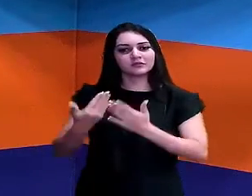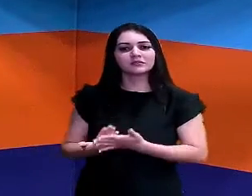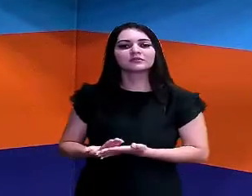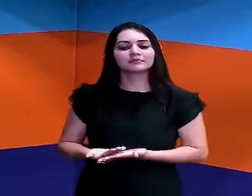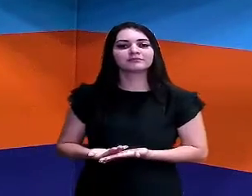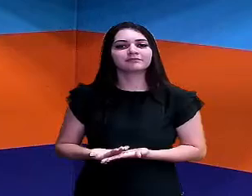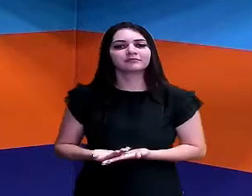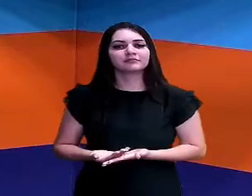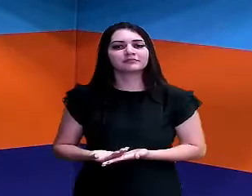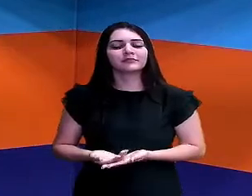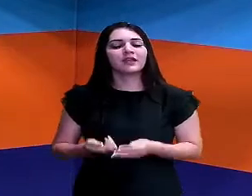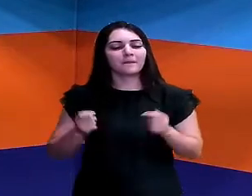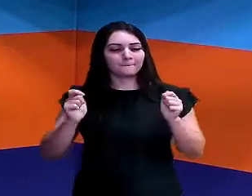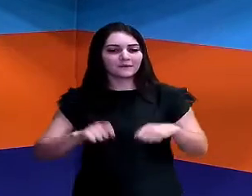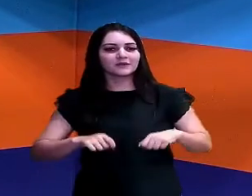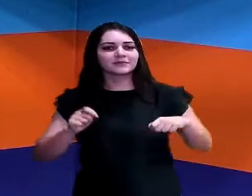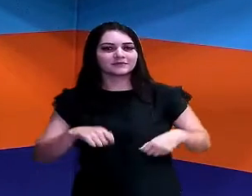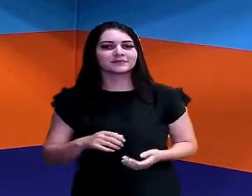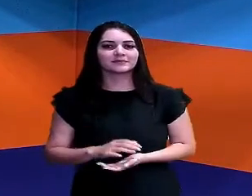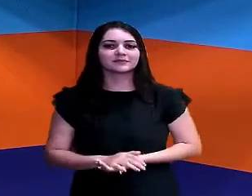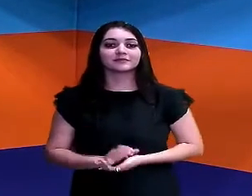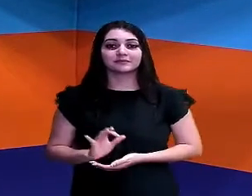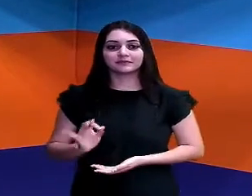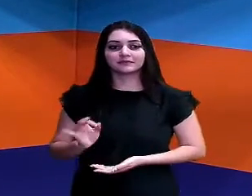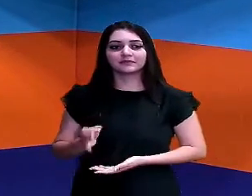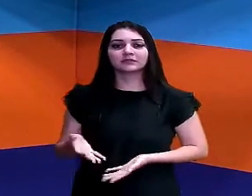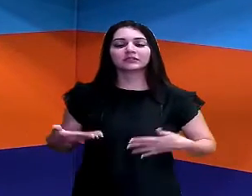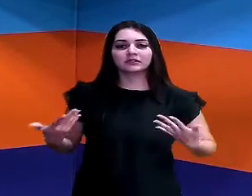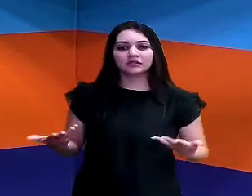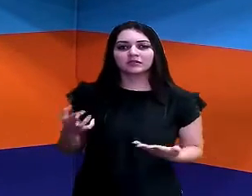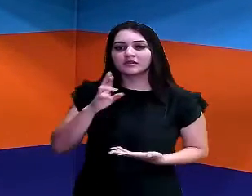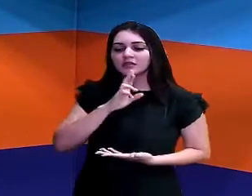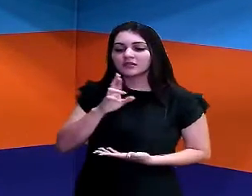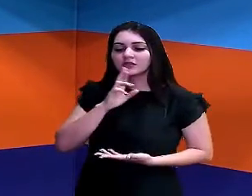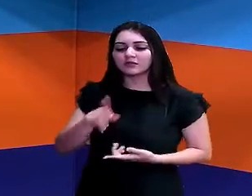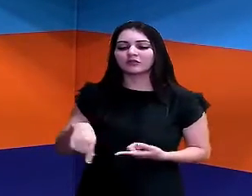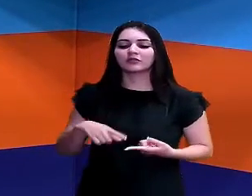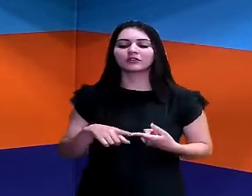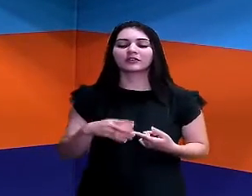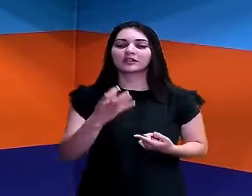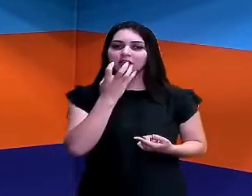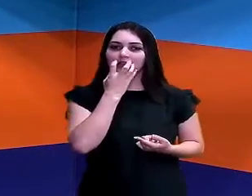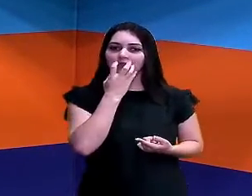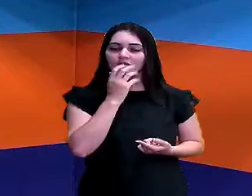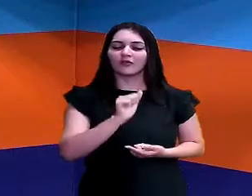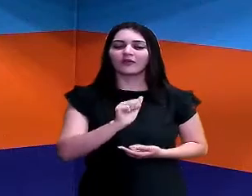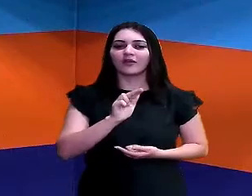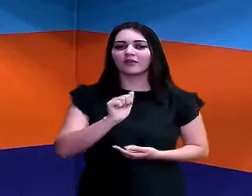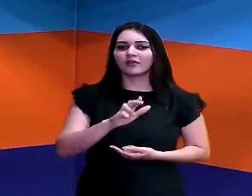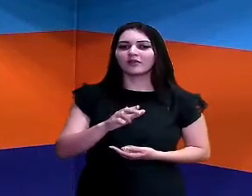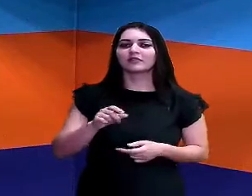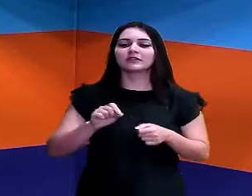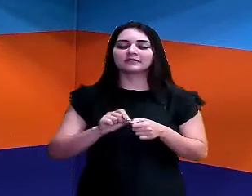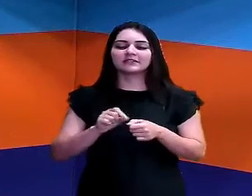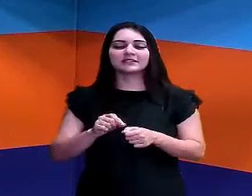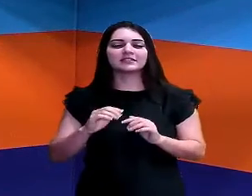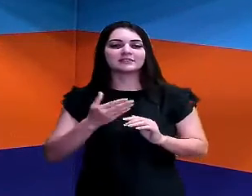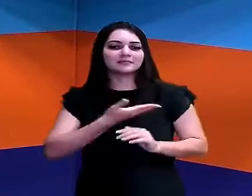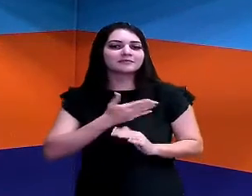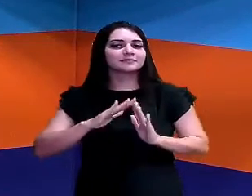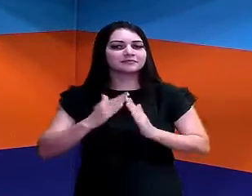é uma situação possível, tá certo? Então, aí a resposta são cachorro latir e fazer amigos na